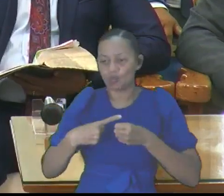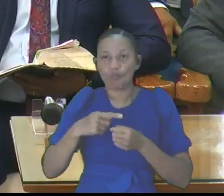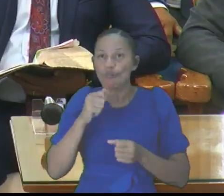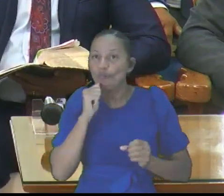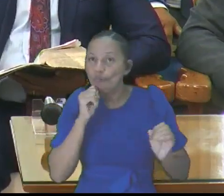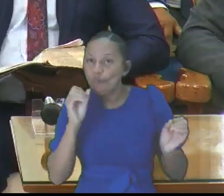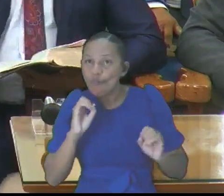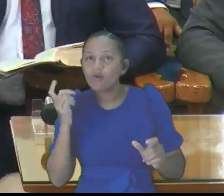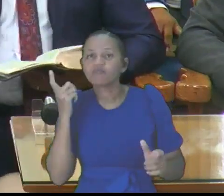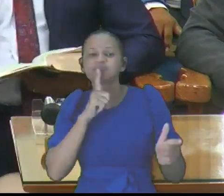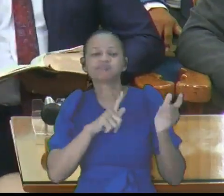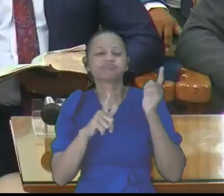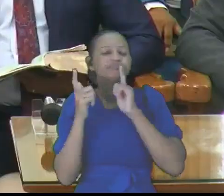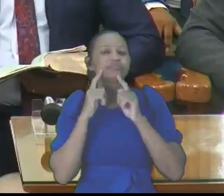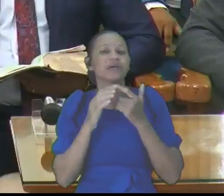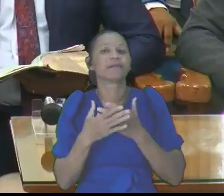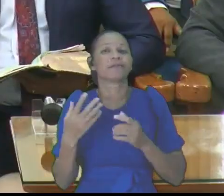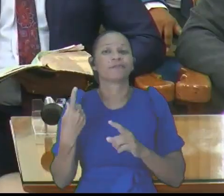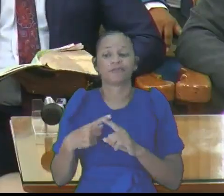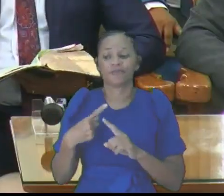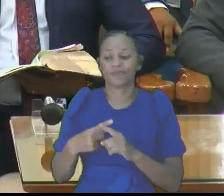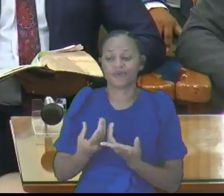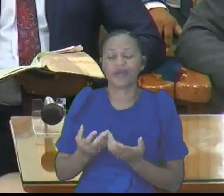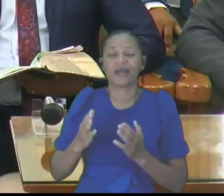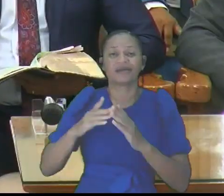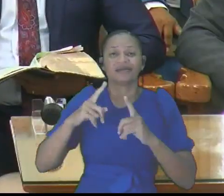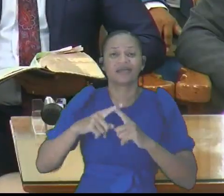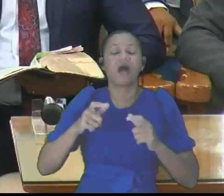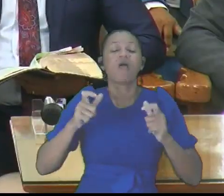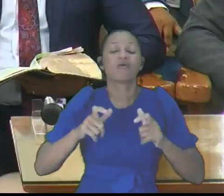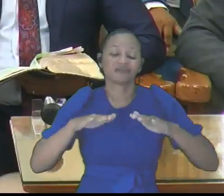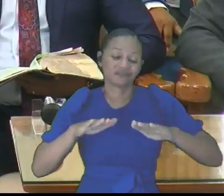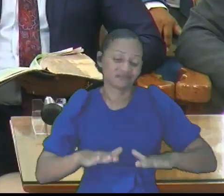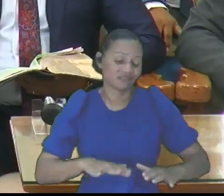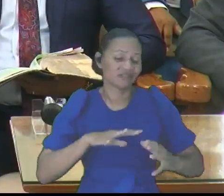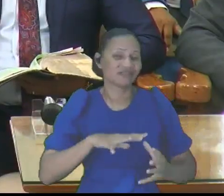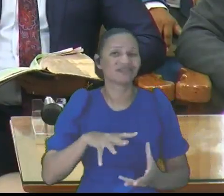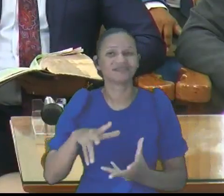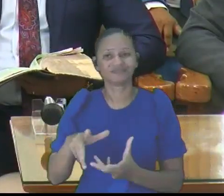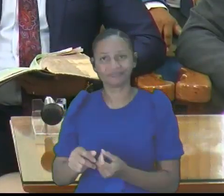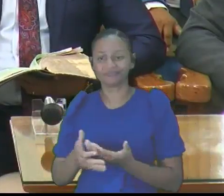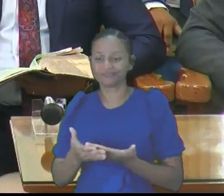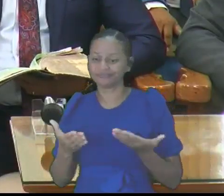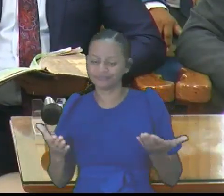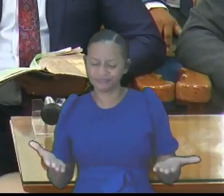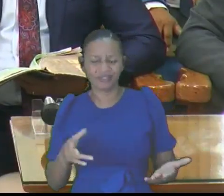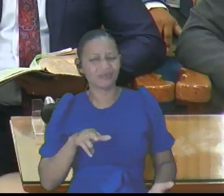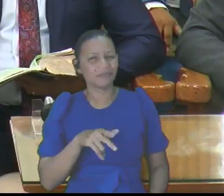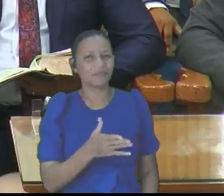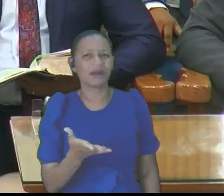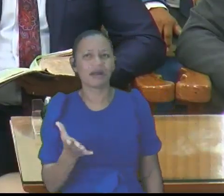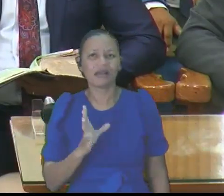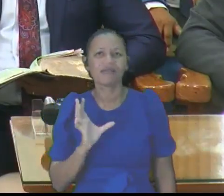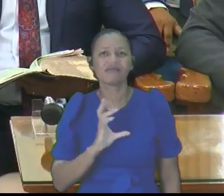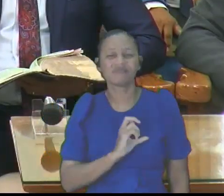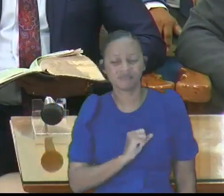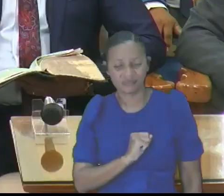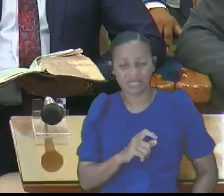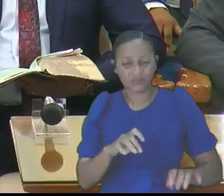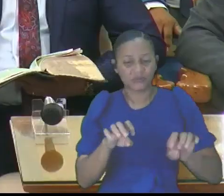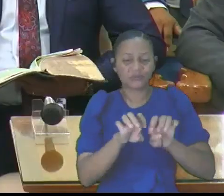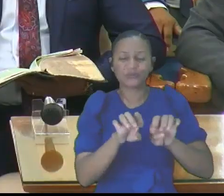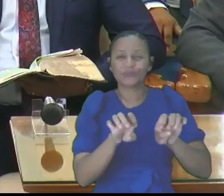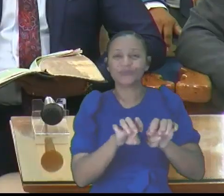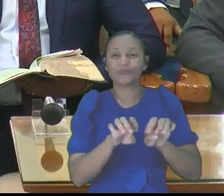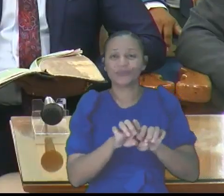tenham. Porque a igreja ainda está onde, irmãos? Na terra. Na terra. Então, irmãos amados, a estrutura da